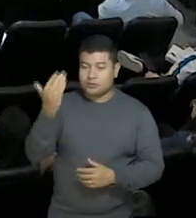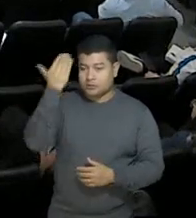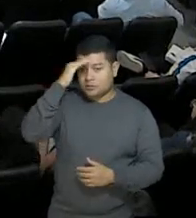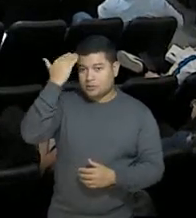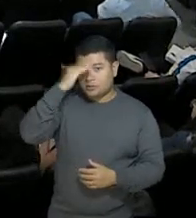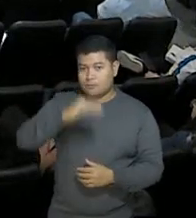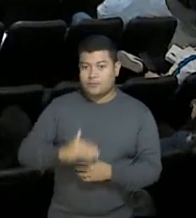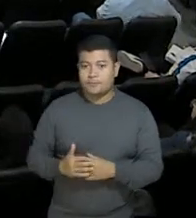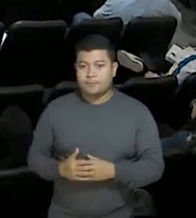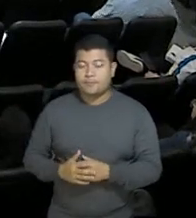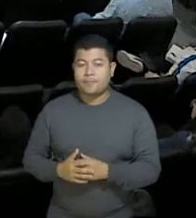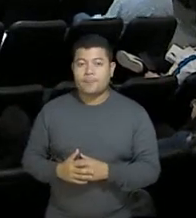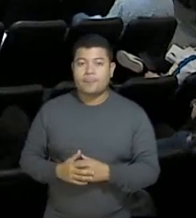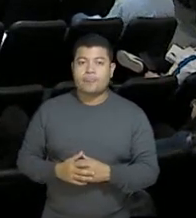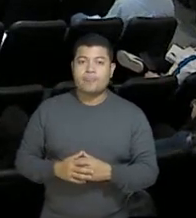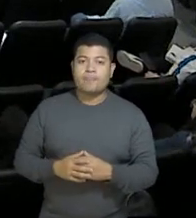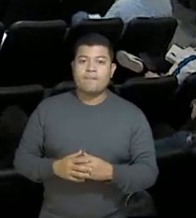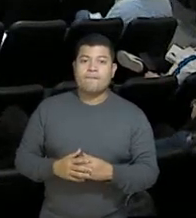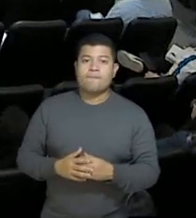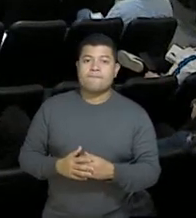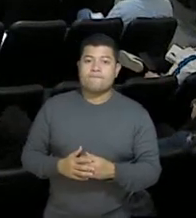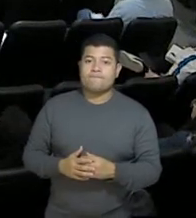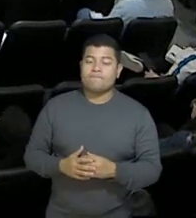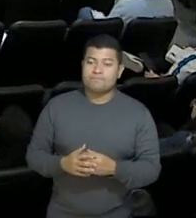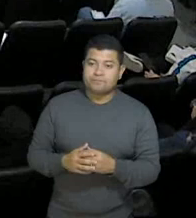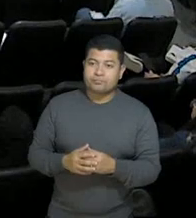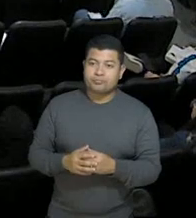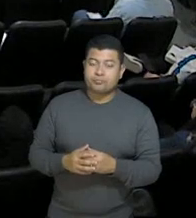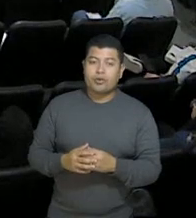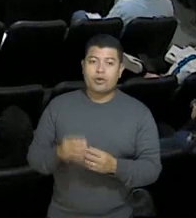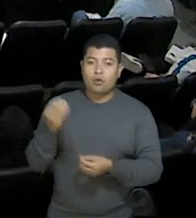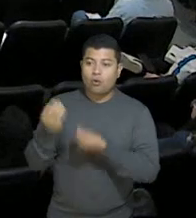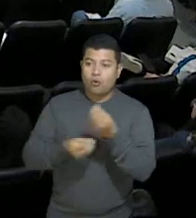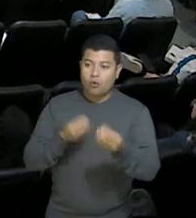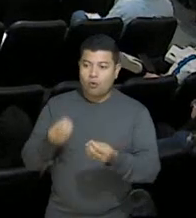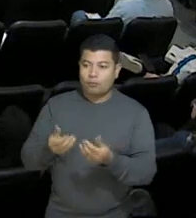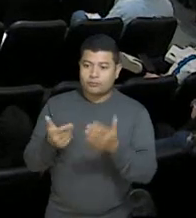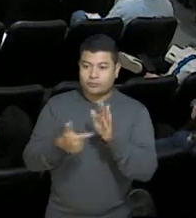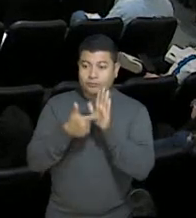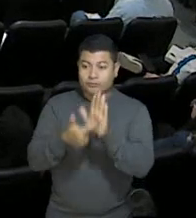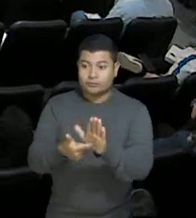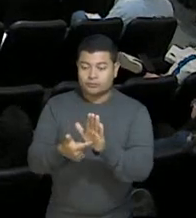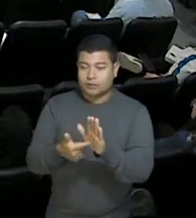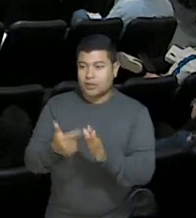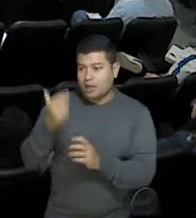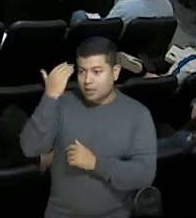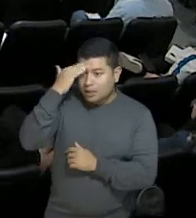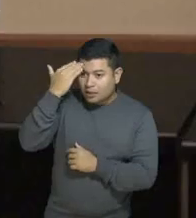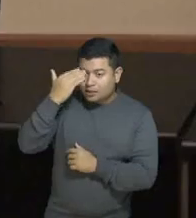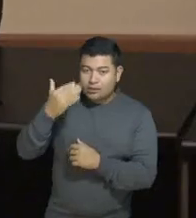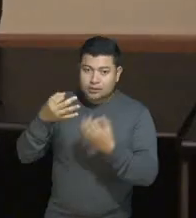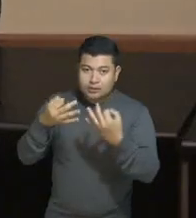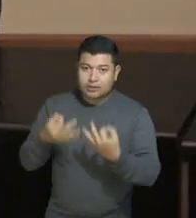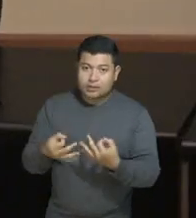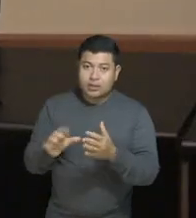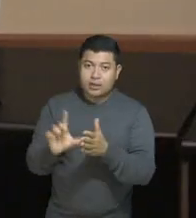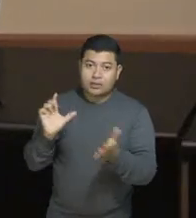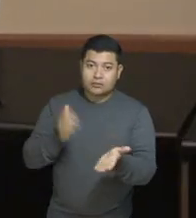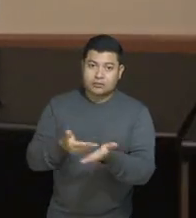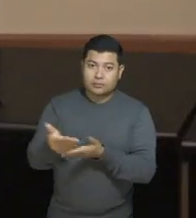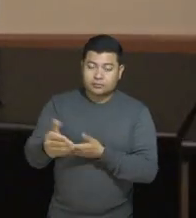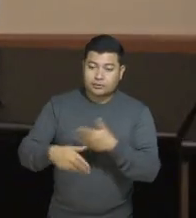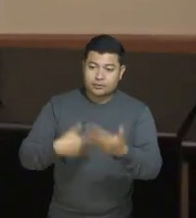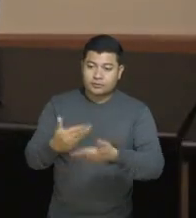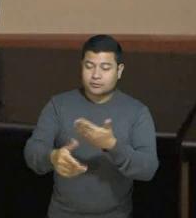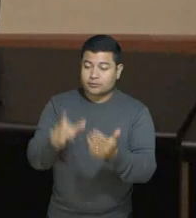isso pode ser um indicador precoce para a gente trabalhar antes que as condições da dislexia